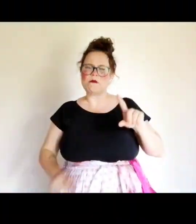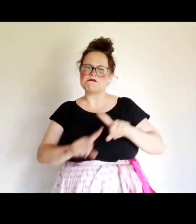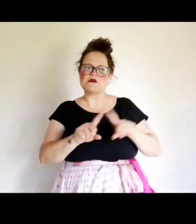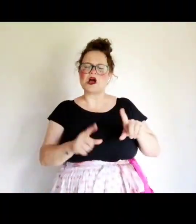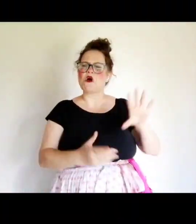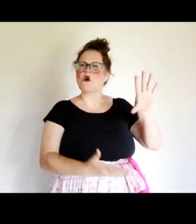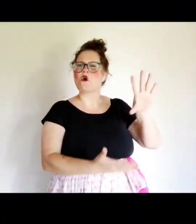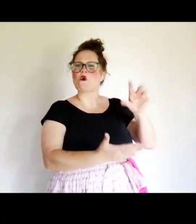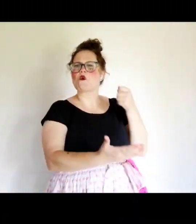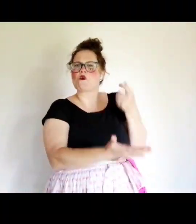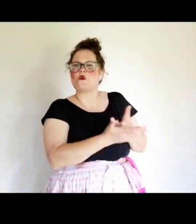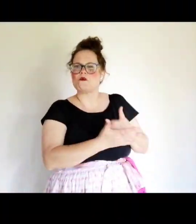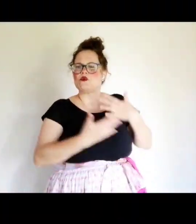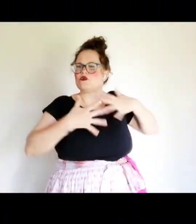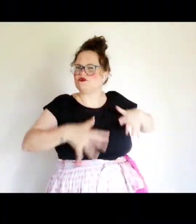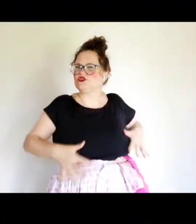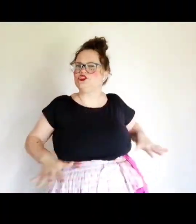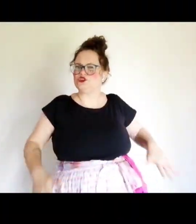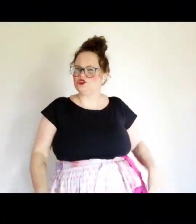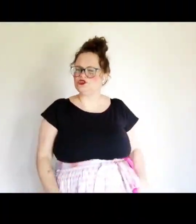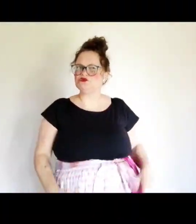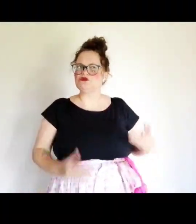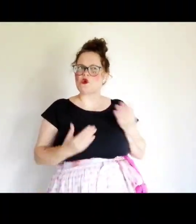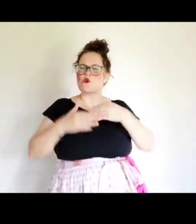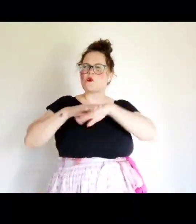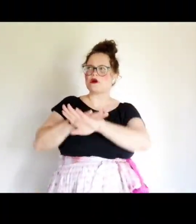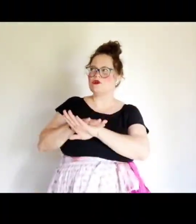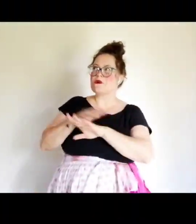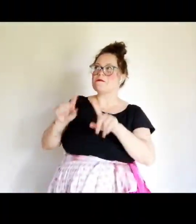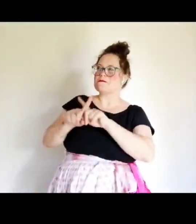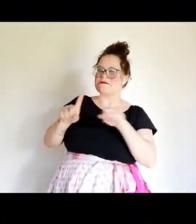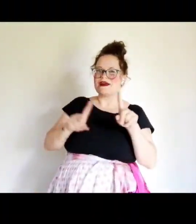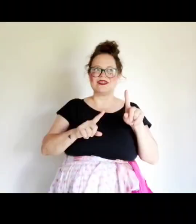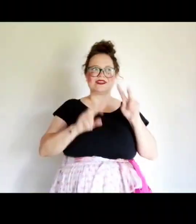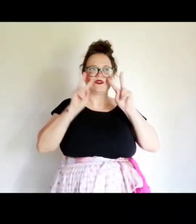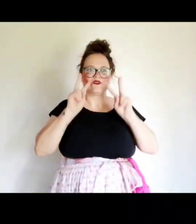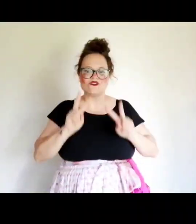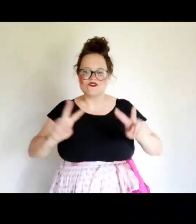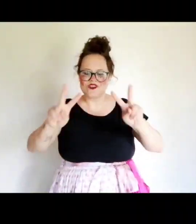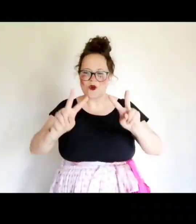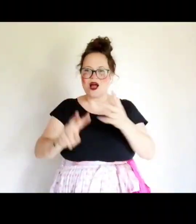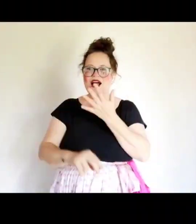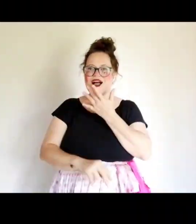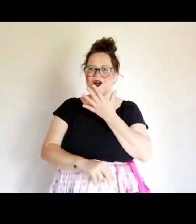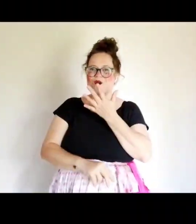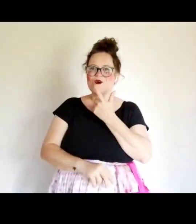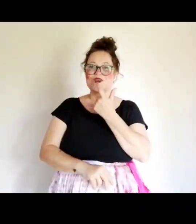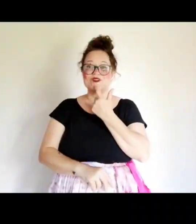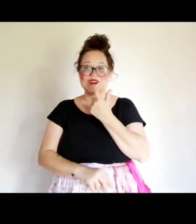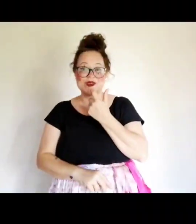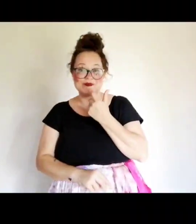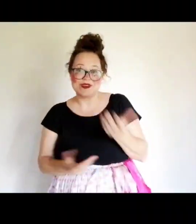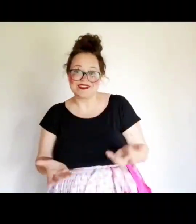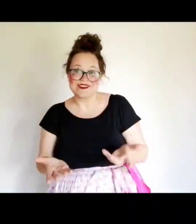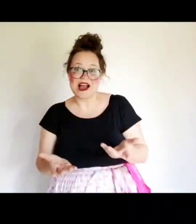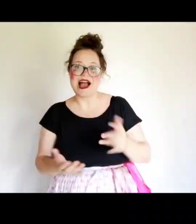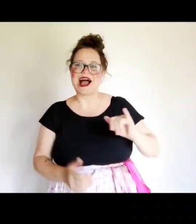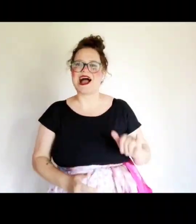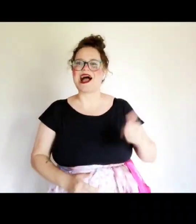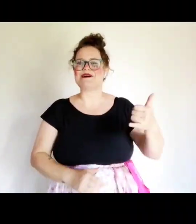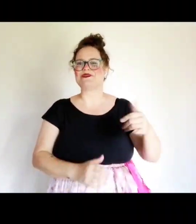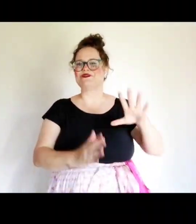capa, e o vestido ficou guardado. Aí que eu falei, não, já que a gente tinha escolhido a cor da Humilha de vermelho, a